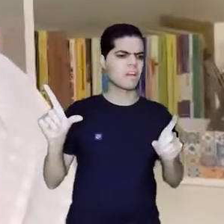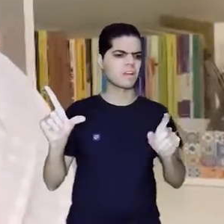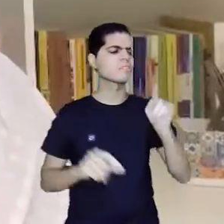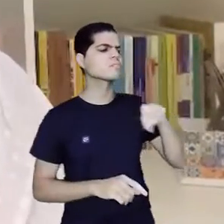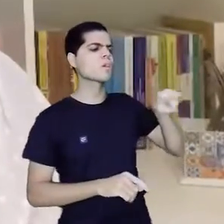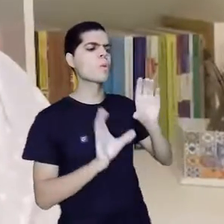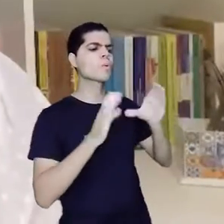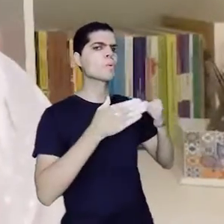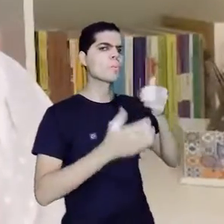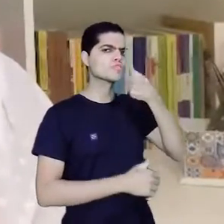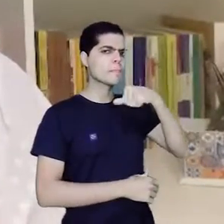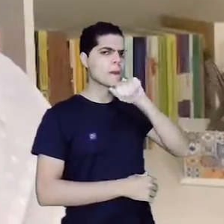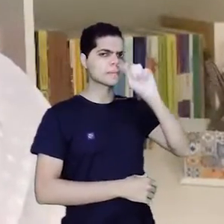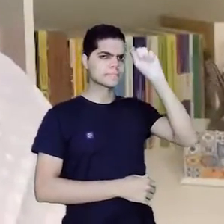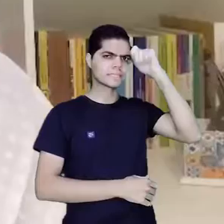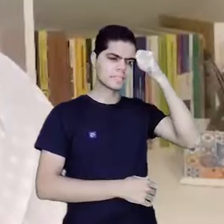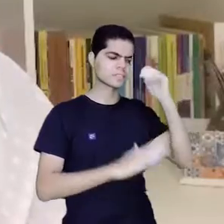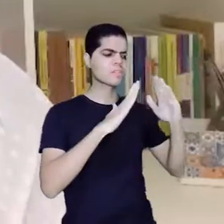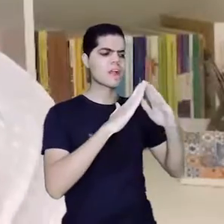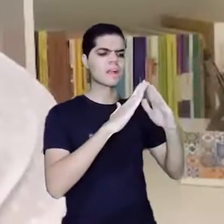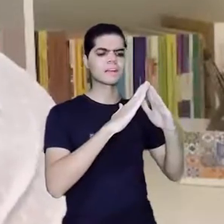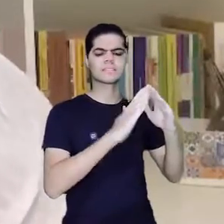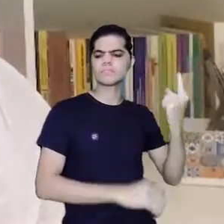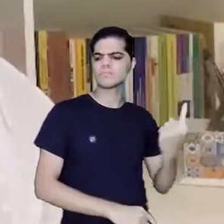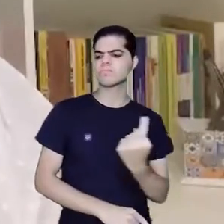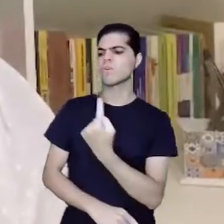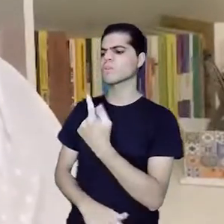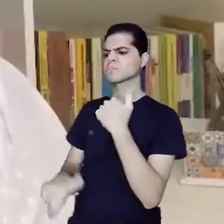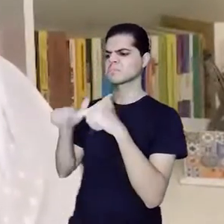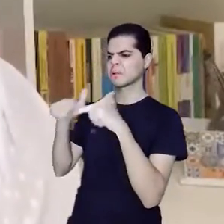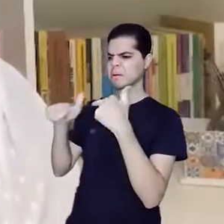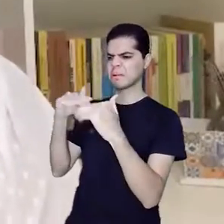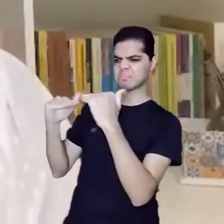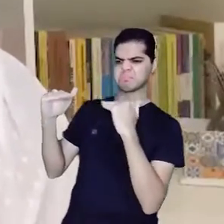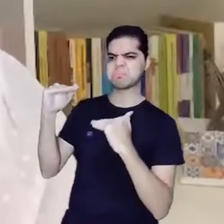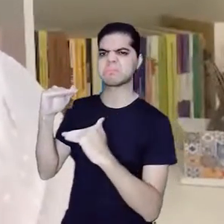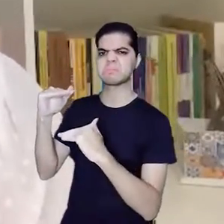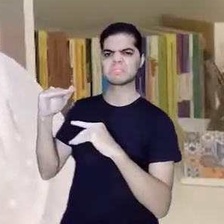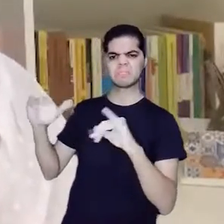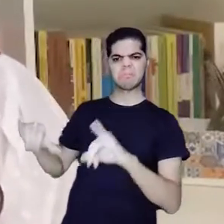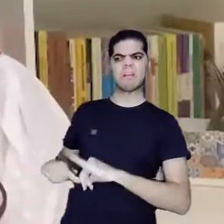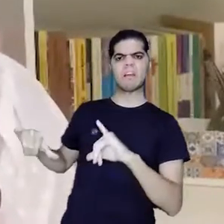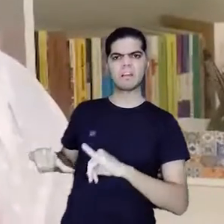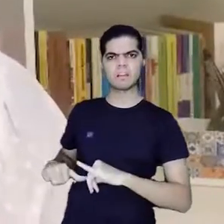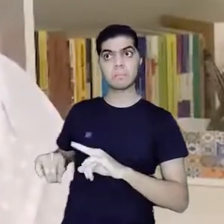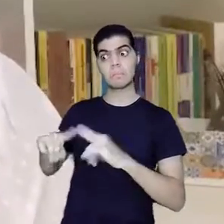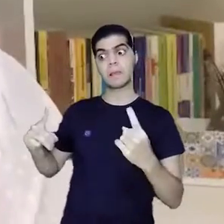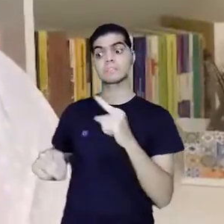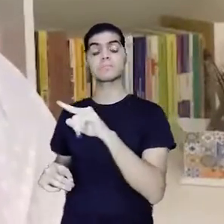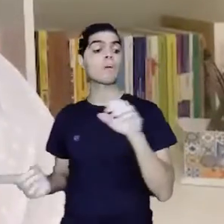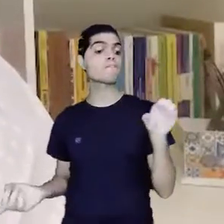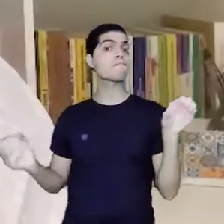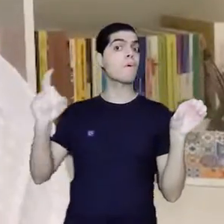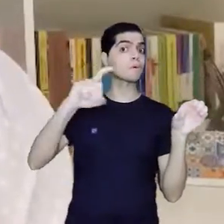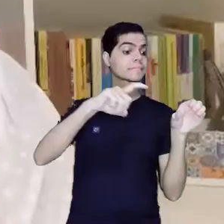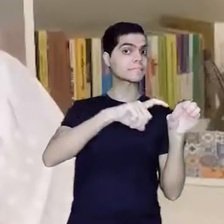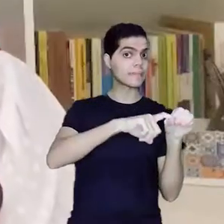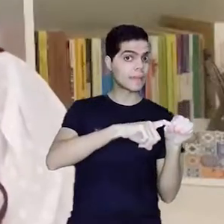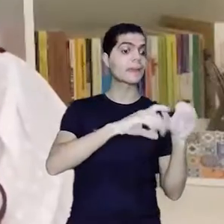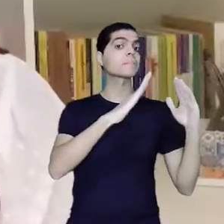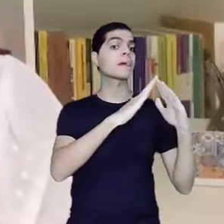mães negras que saem das suas casas para serem exploradas no subemprego e não têm certeza se ao